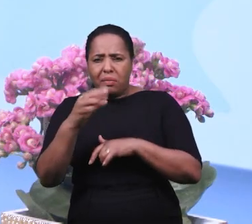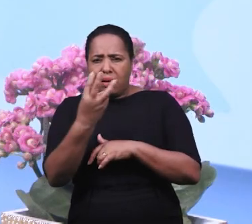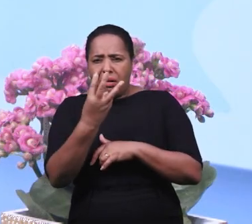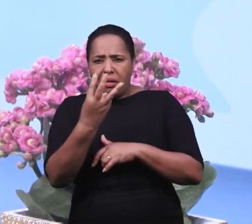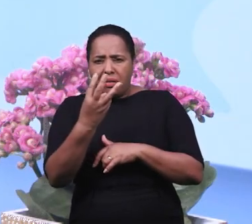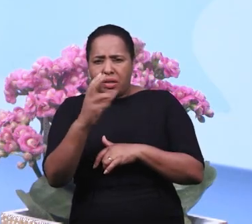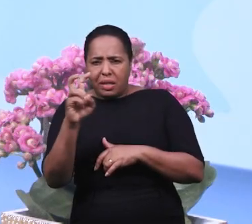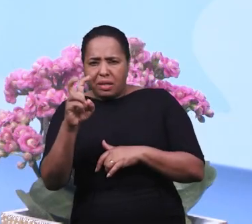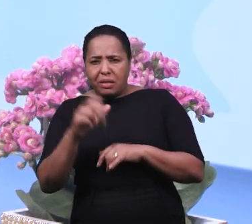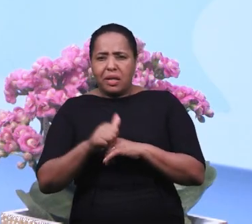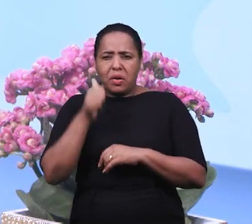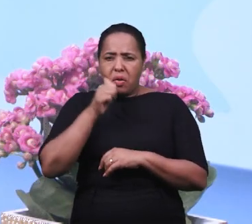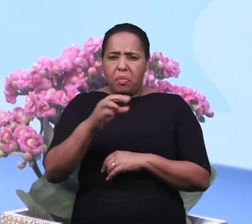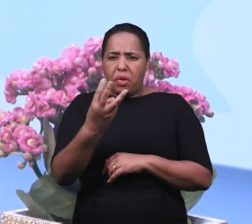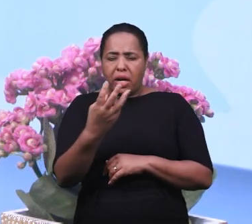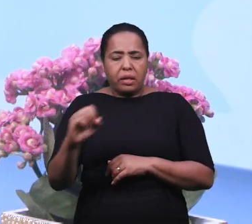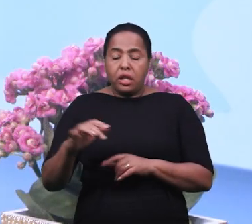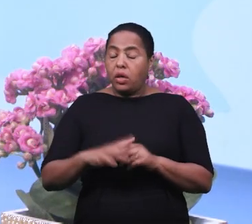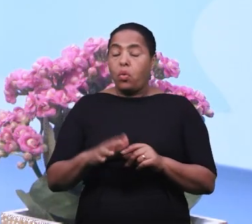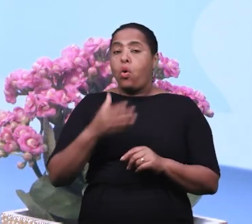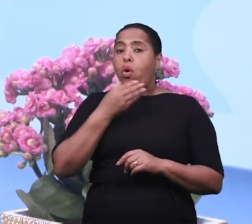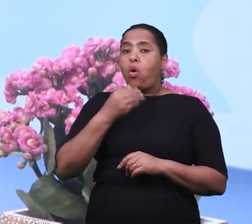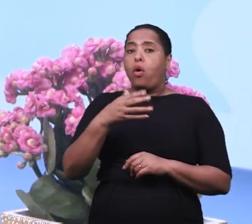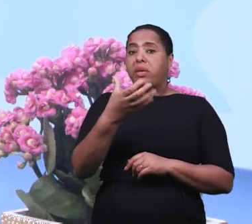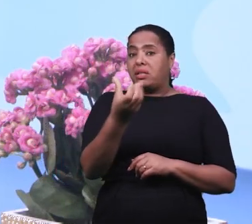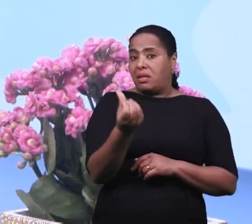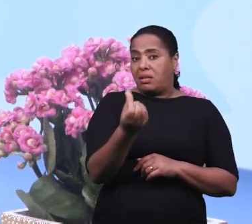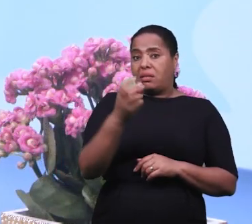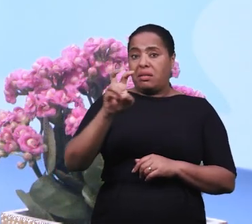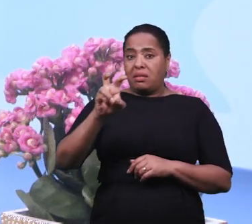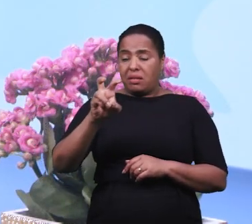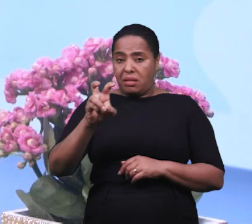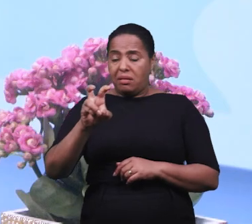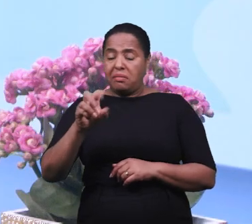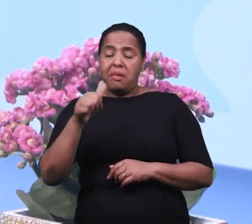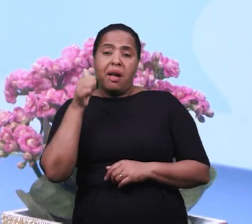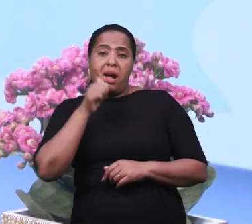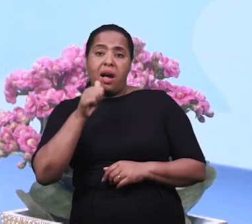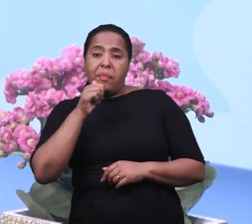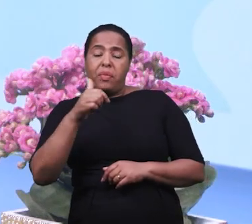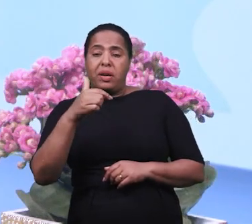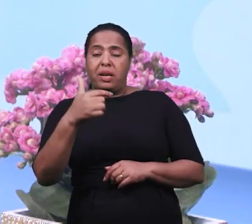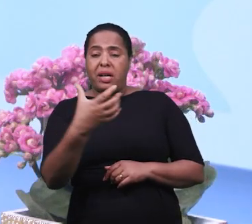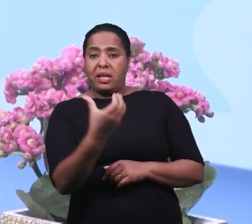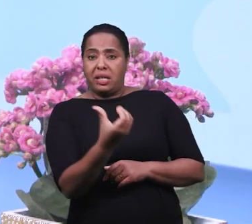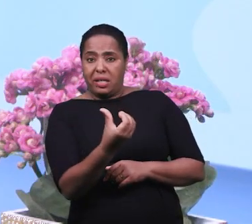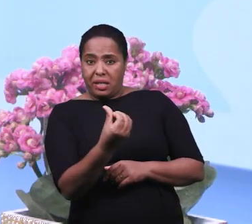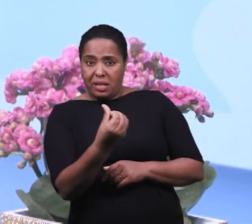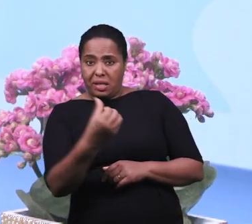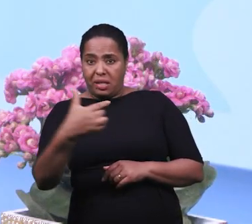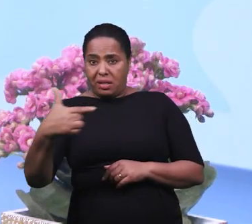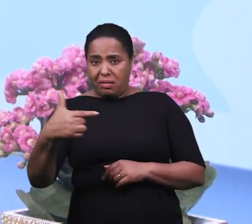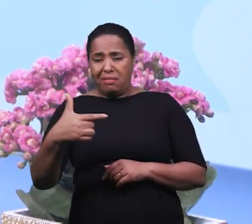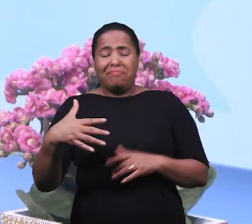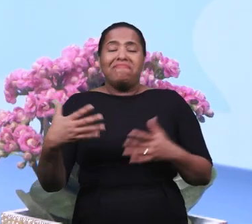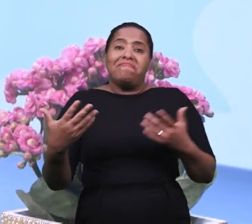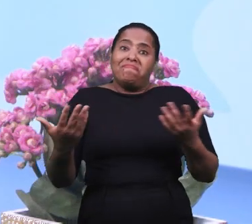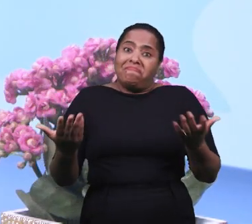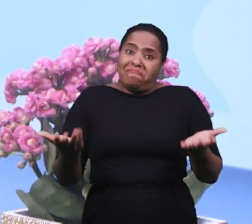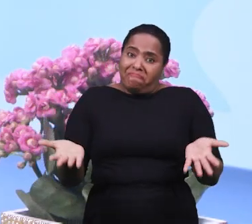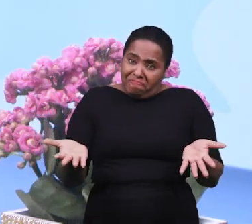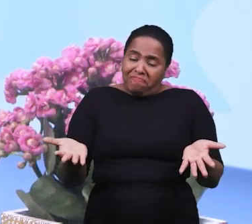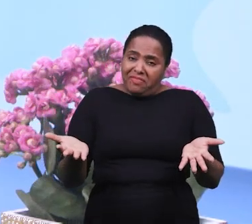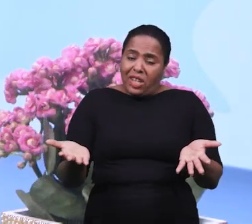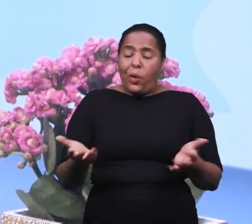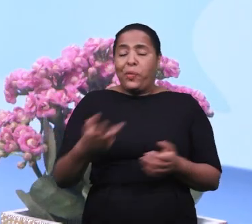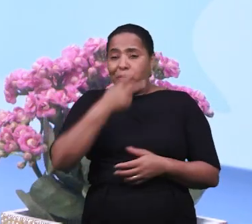vai ter que o homem 65, a mulher 62. Então imagina, o ambiente, as pessoas, então, quando fizerem, né,